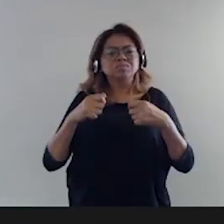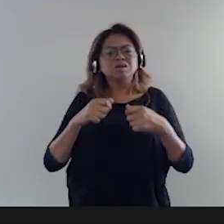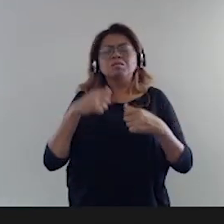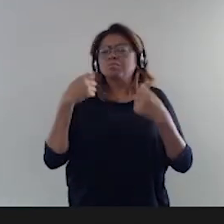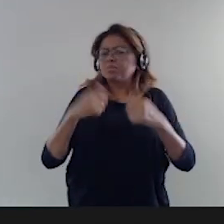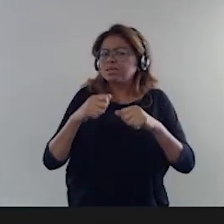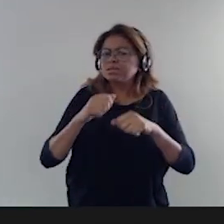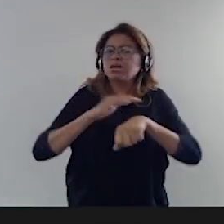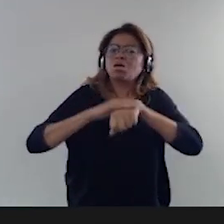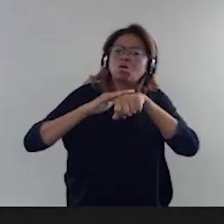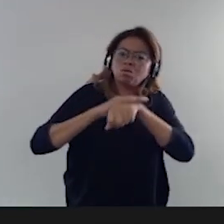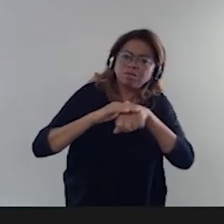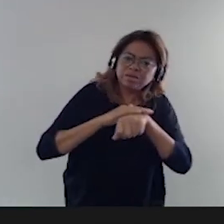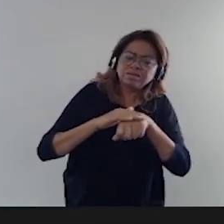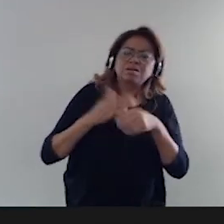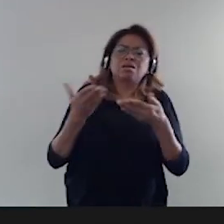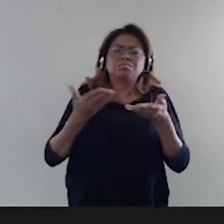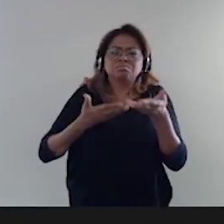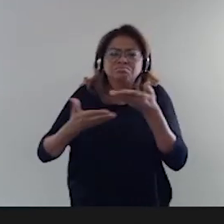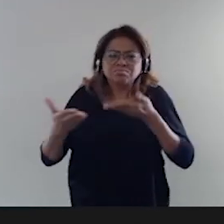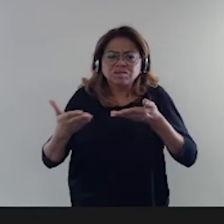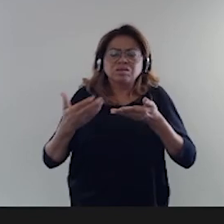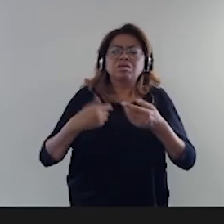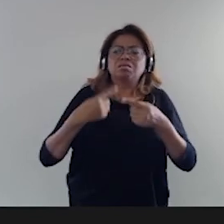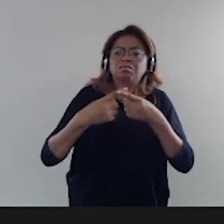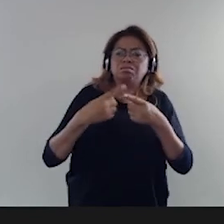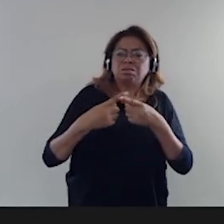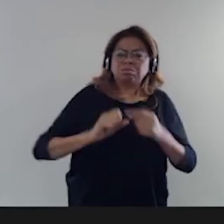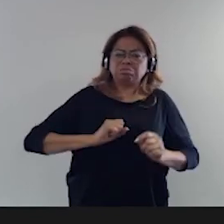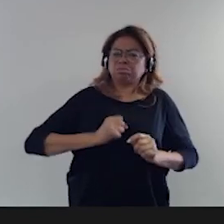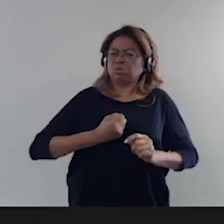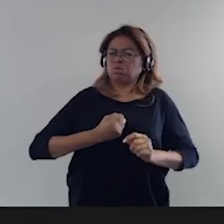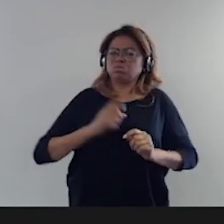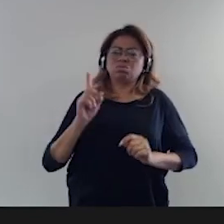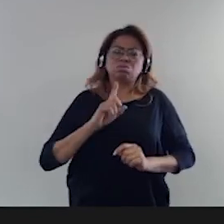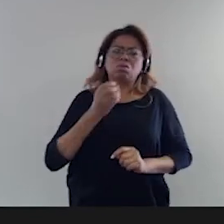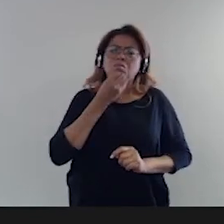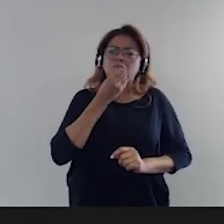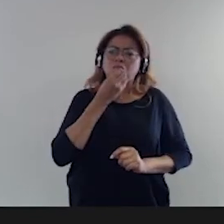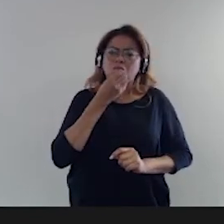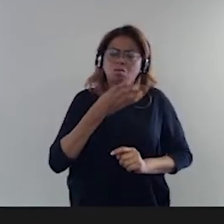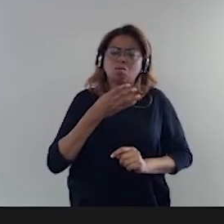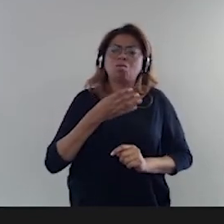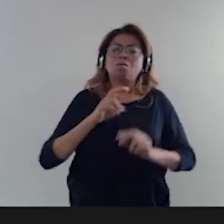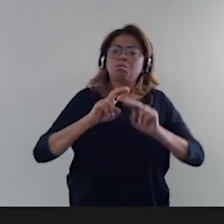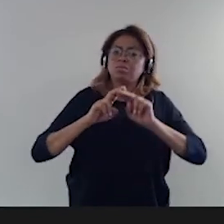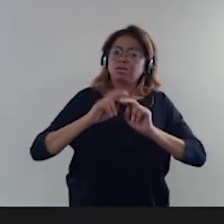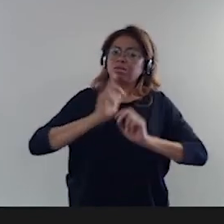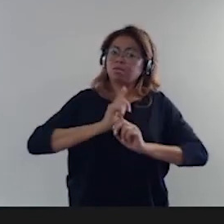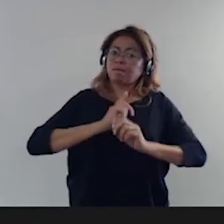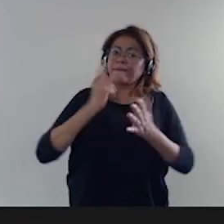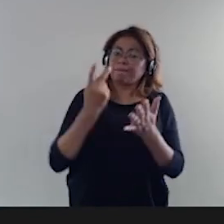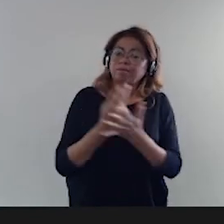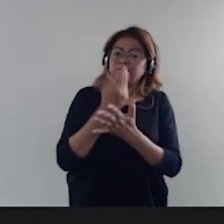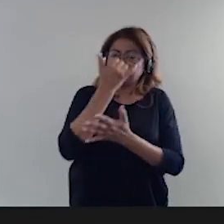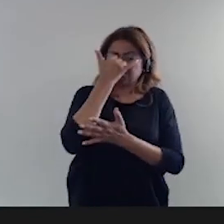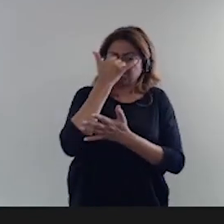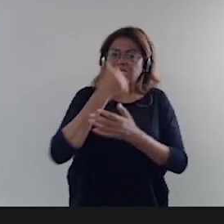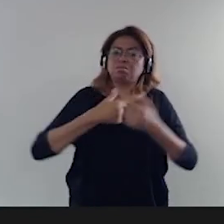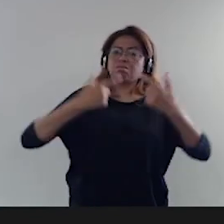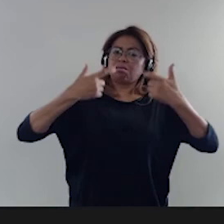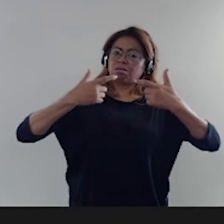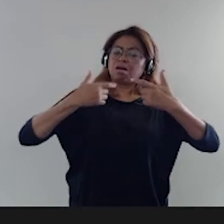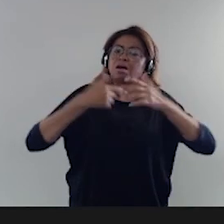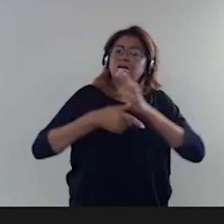a falta de diplomacia, o ódio fizeram com que tivéssemos guerras e perdas de vidas humanas no